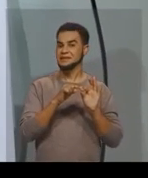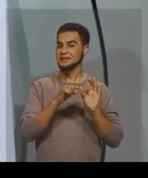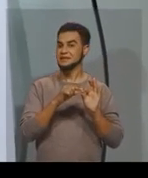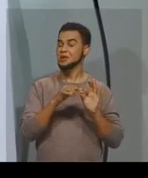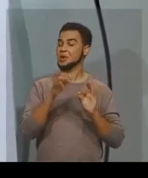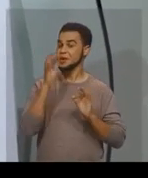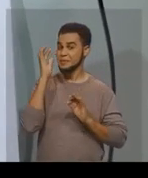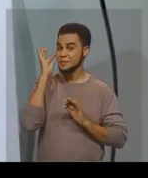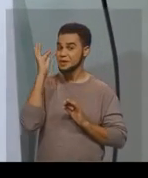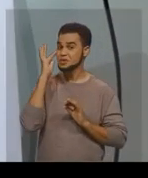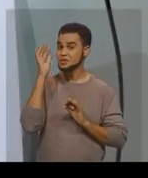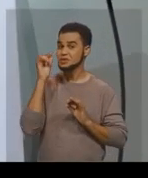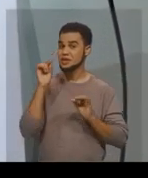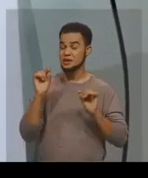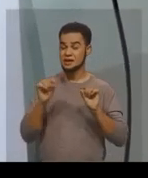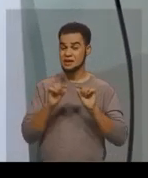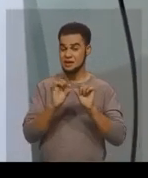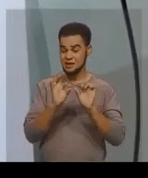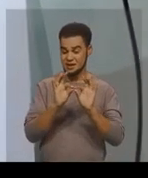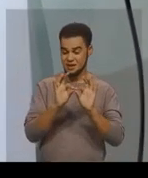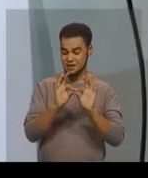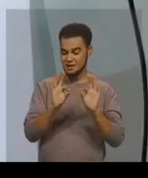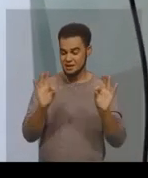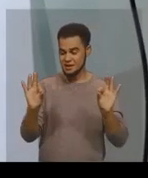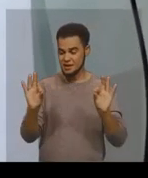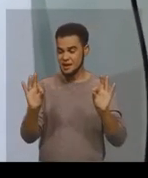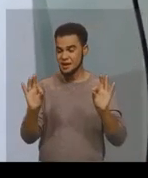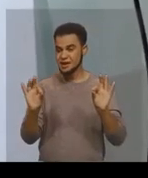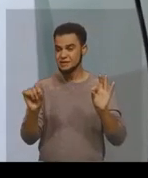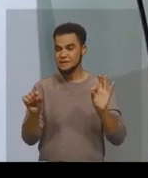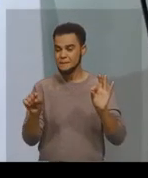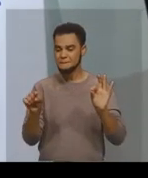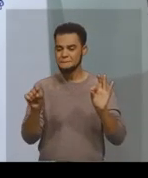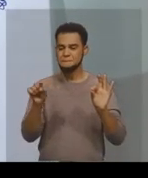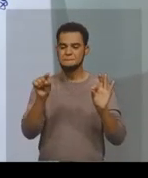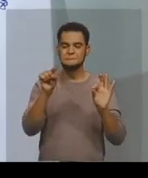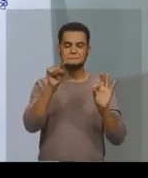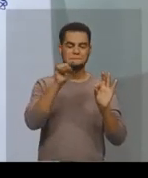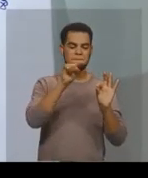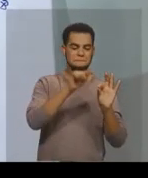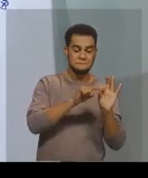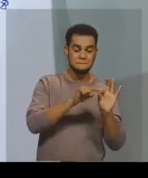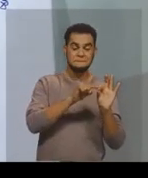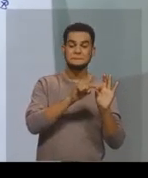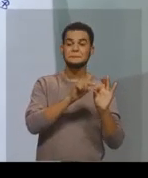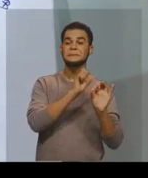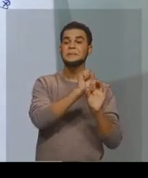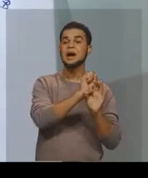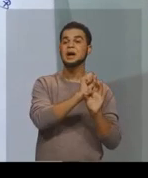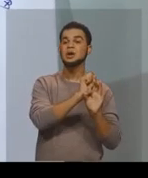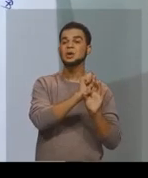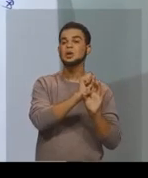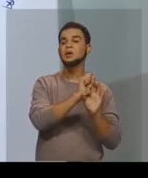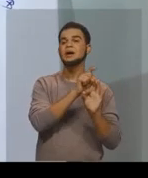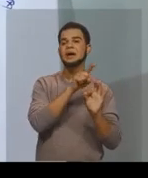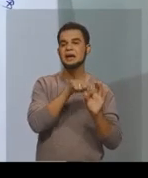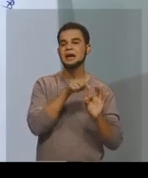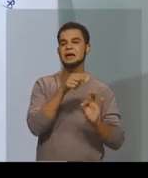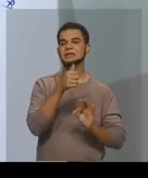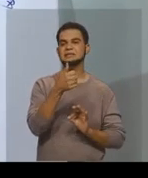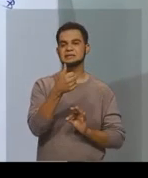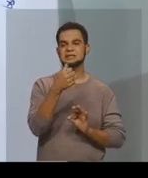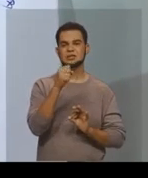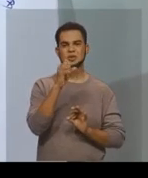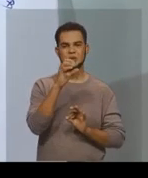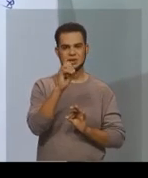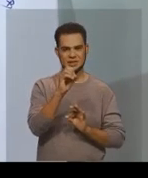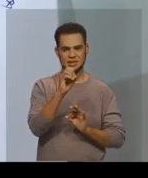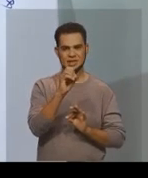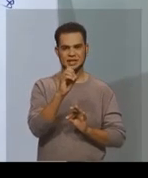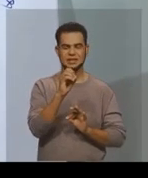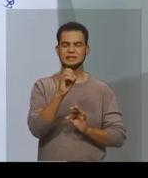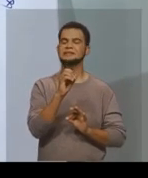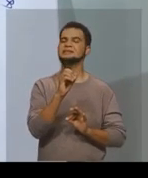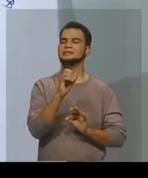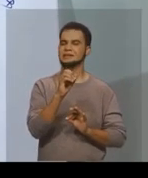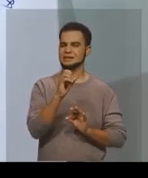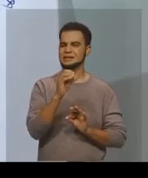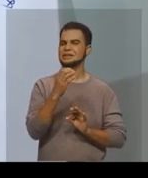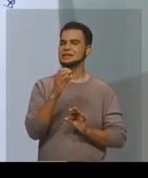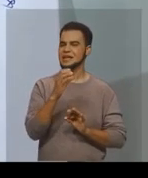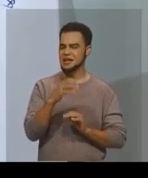ele é um ângulo de 180 graus. E aí você vai ter